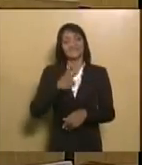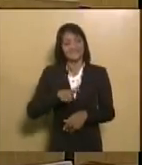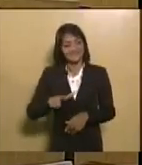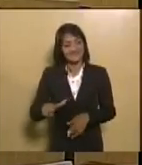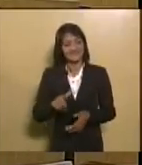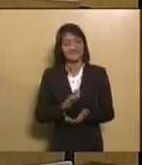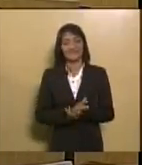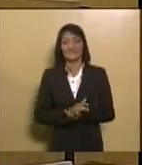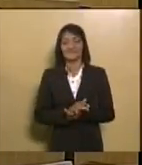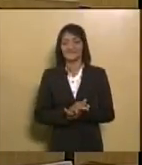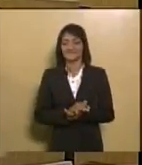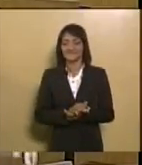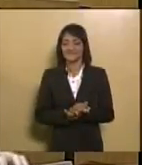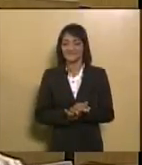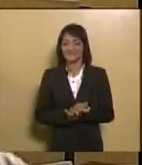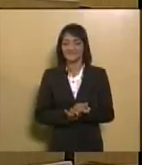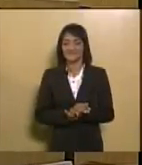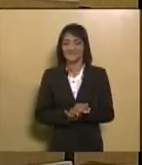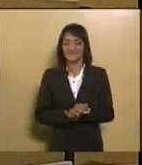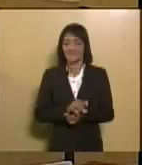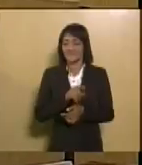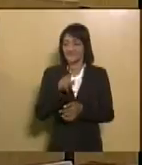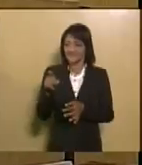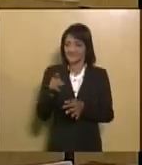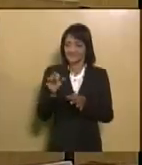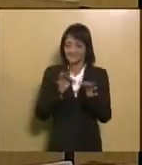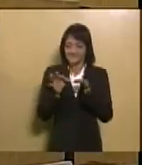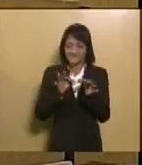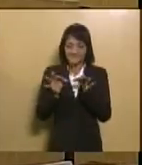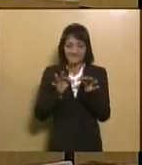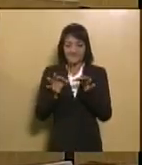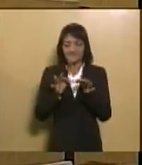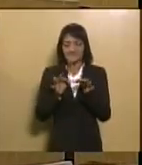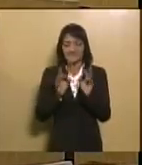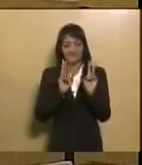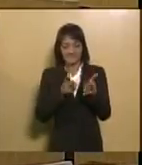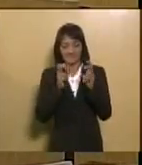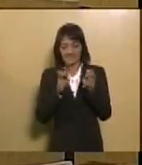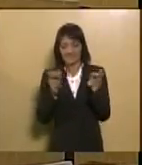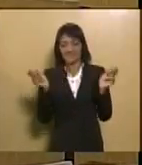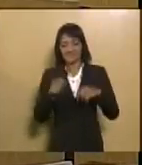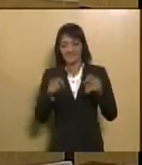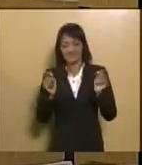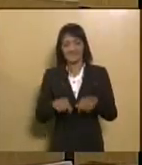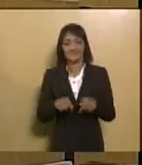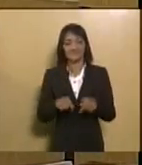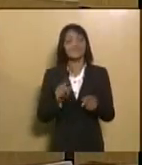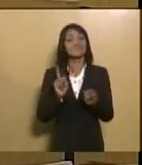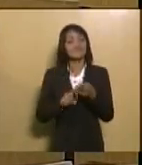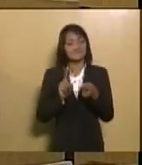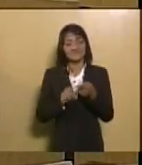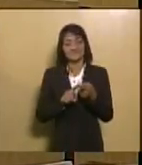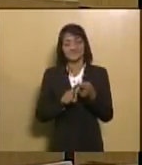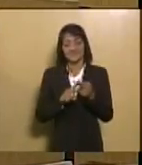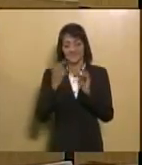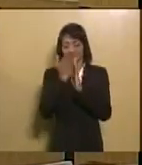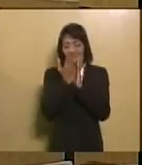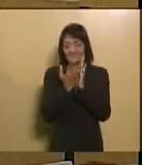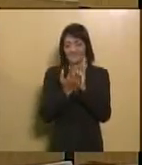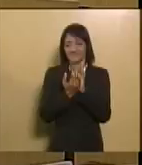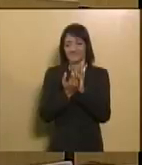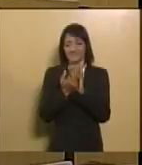Vossa Excelência e quando da elaboração das pautas, verifique a possibilidade de a gente incluir também o nosso